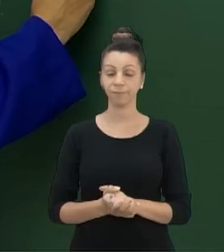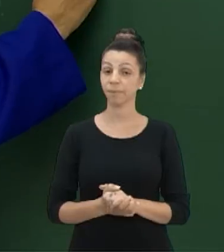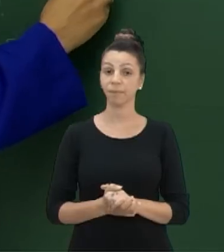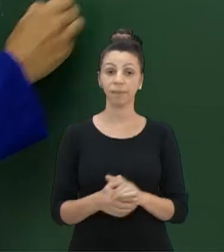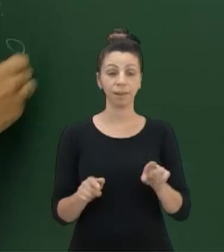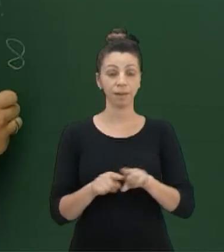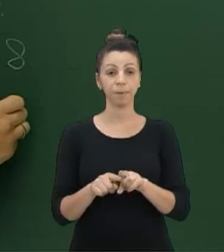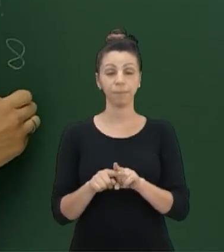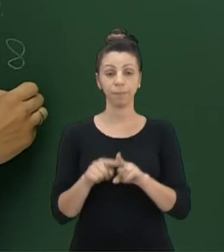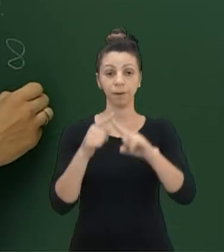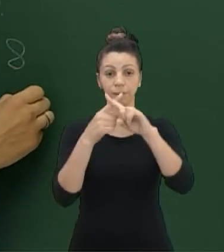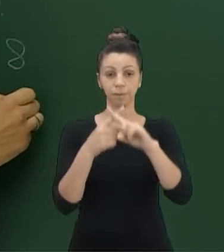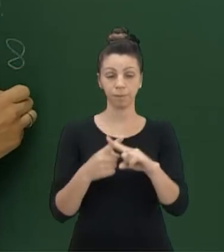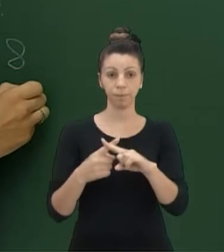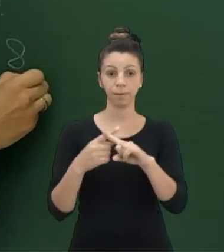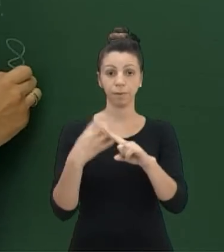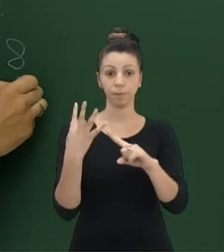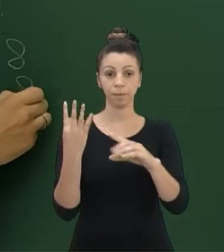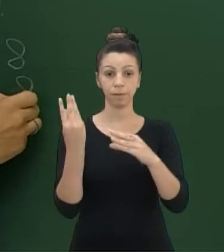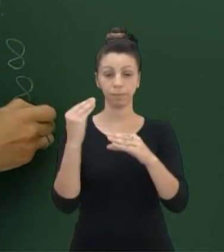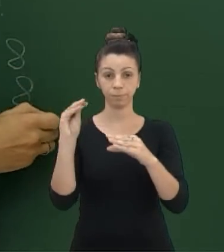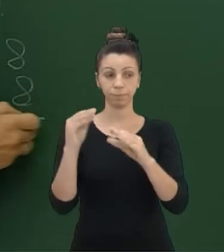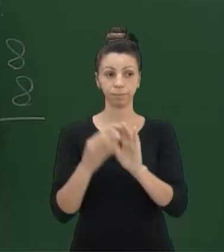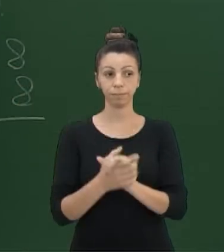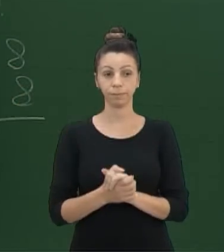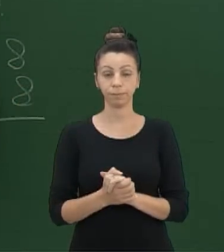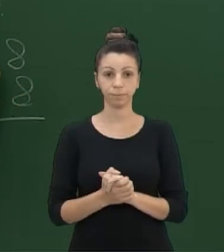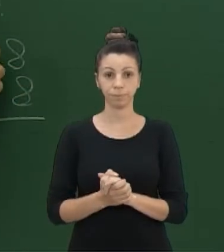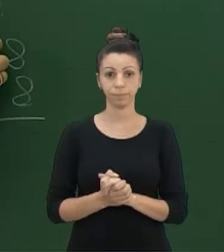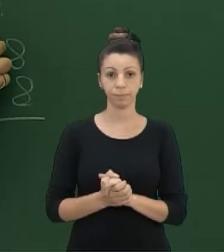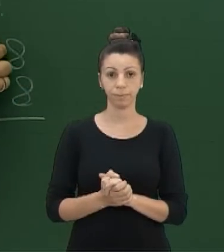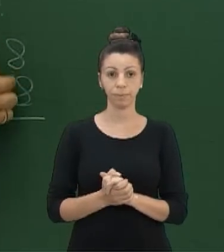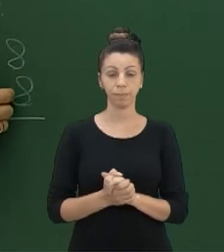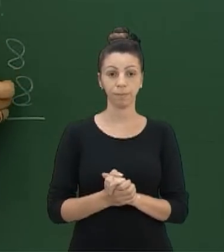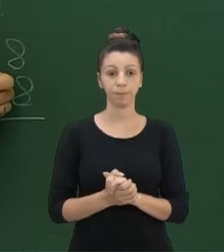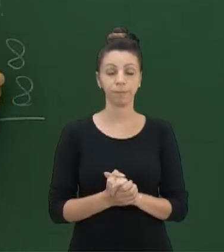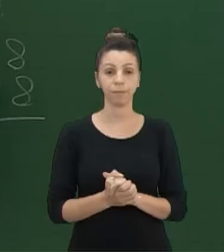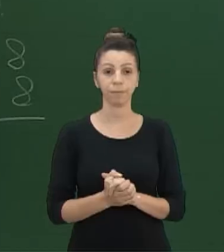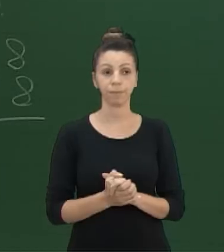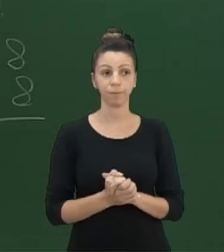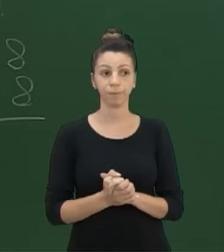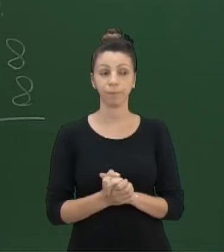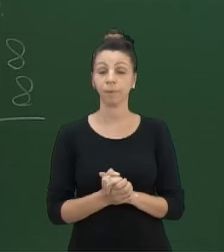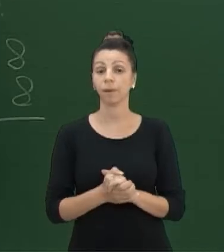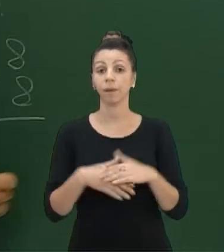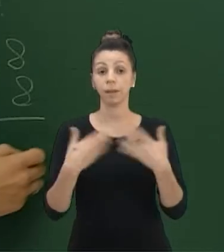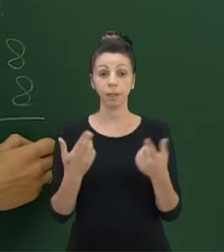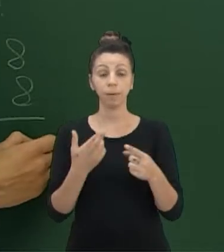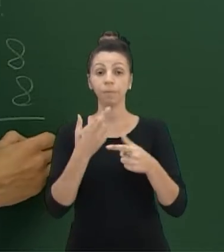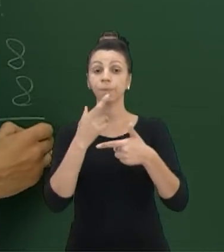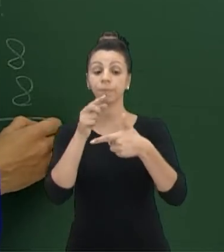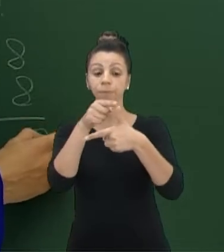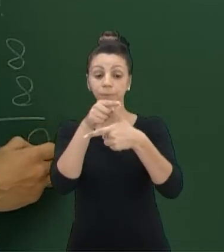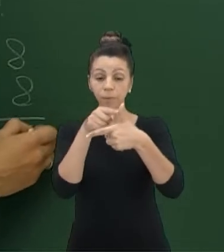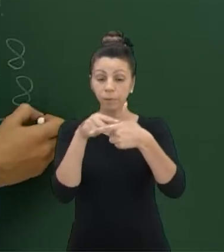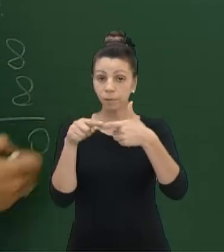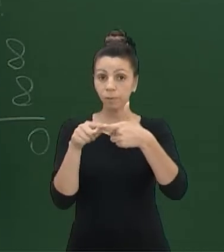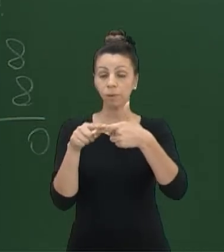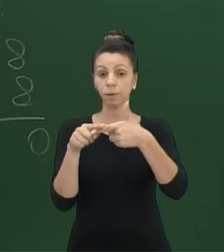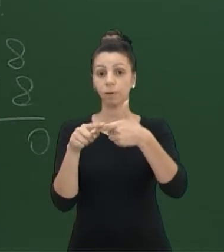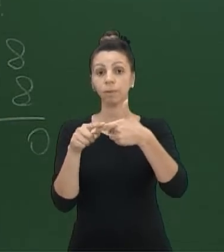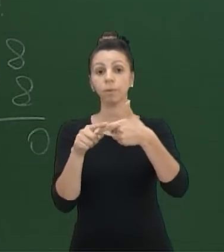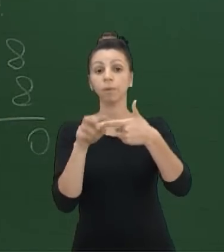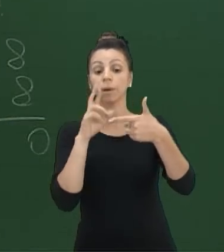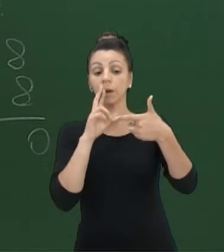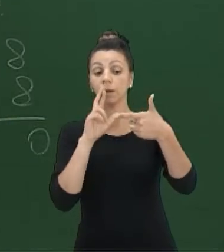4. 4 vezes 2, 8. Fazendo a continha, 8 menos 8,